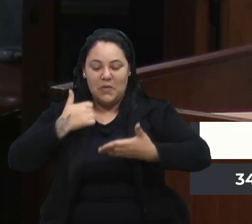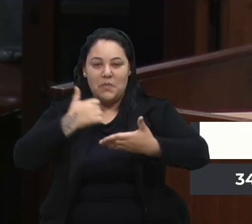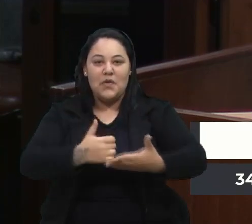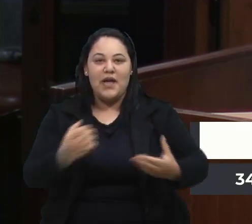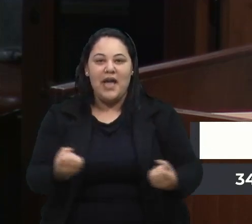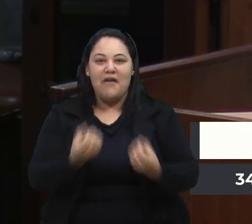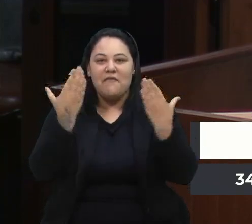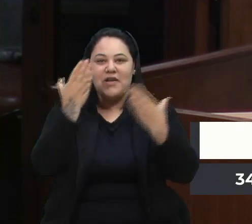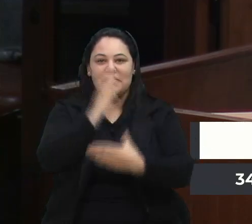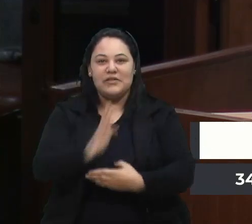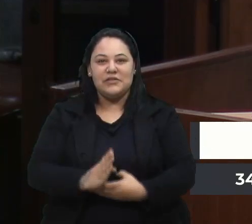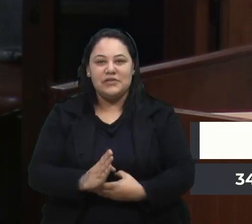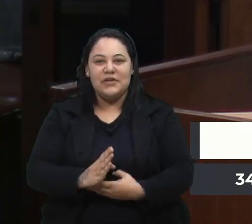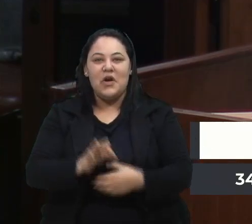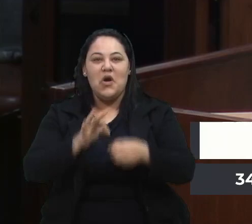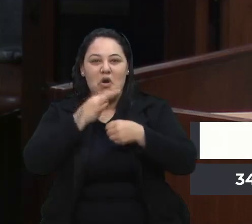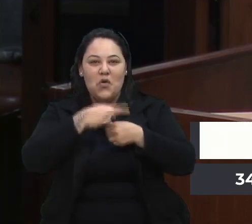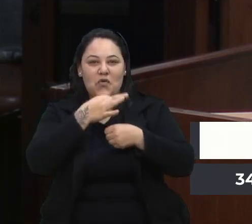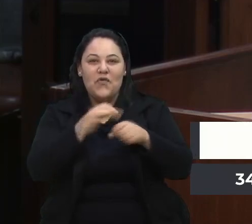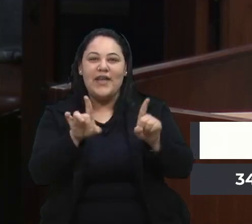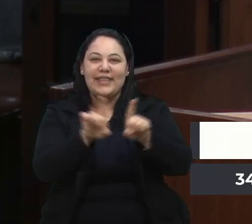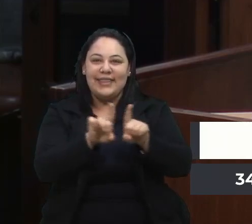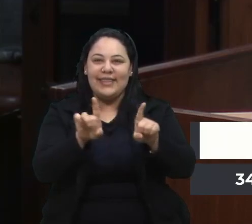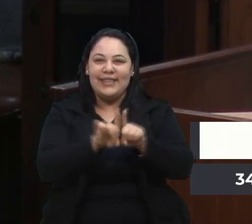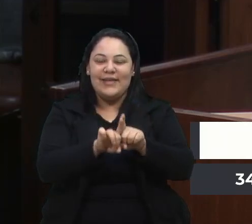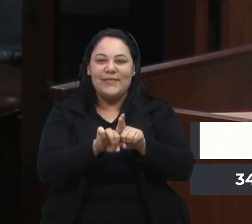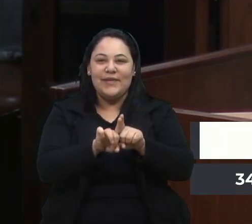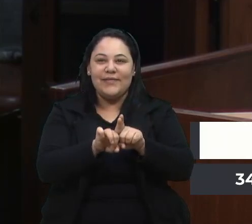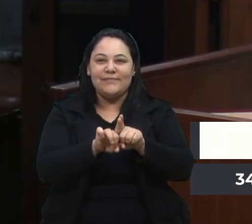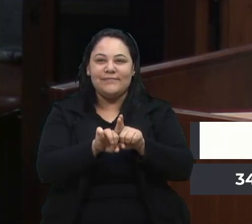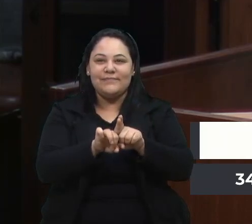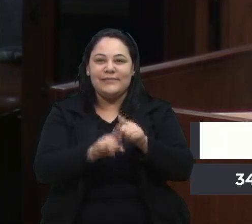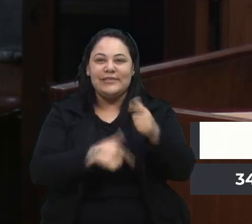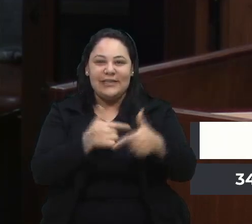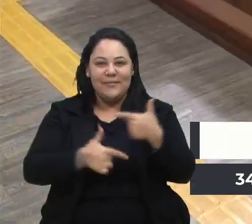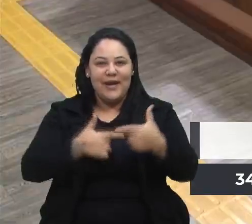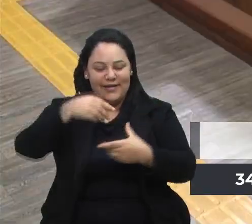da Uva também passa por esta Casa Legislativa.